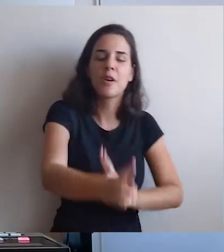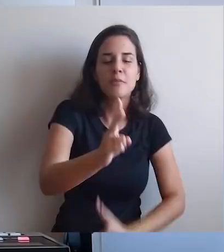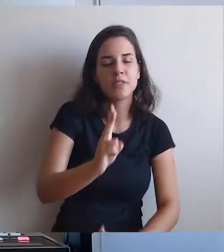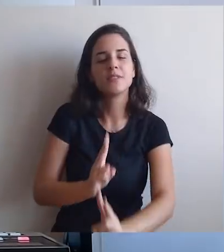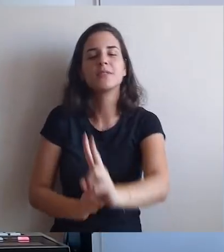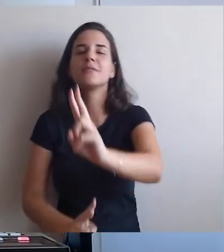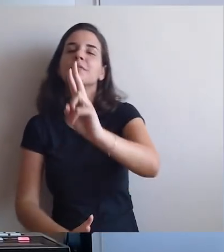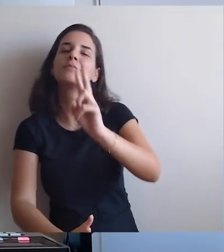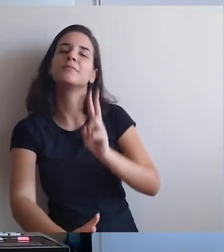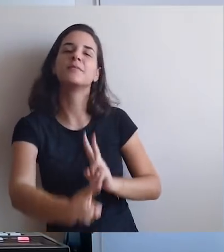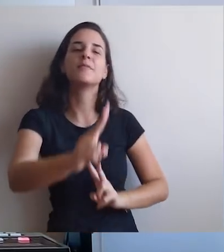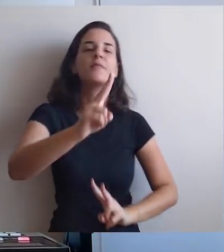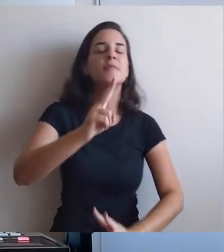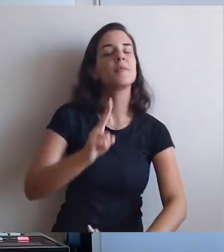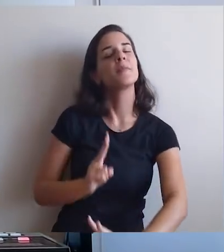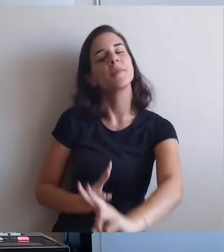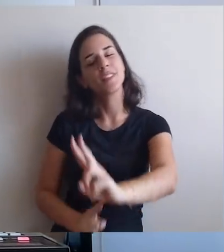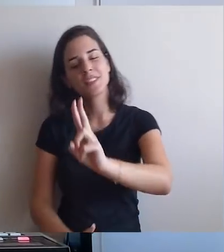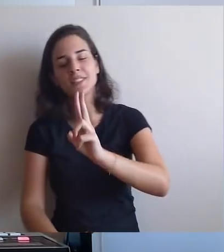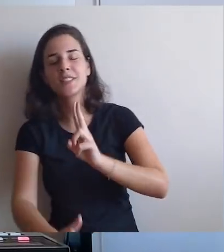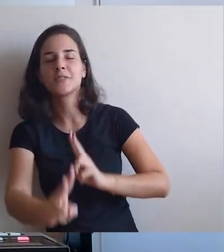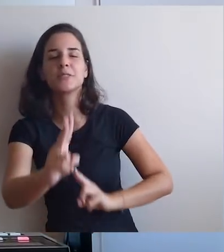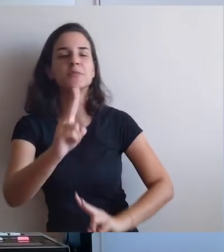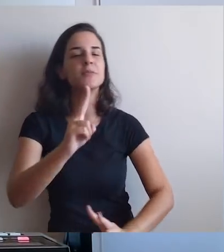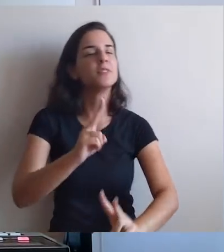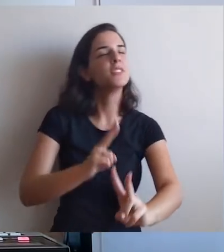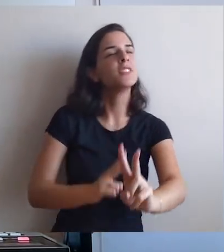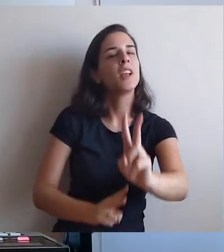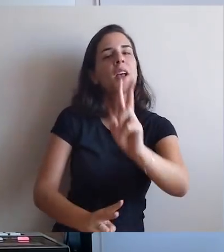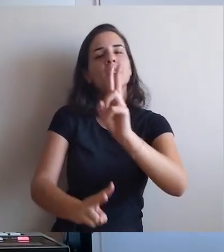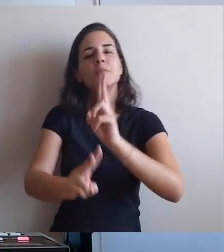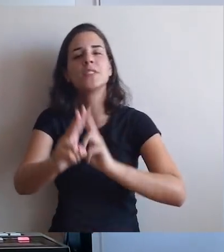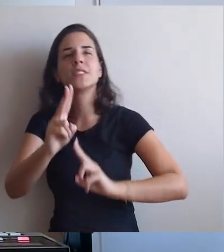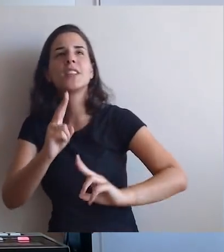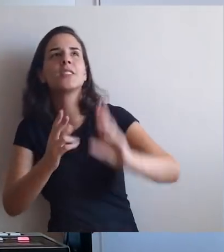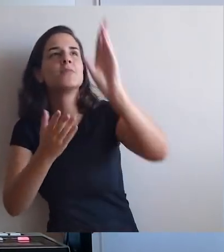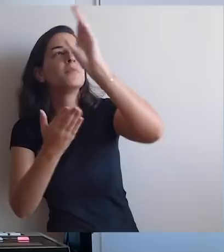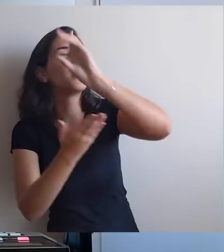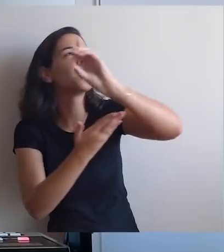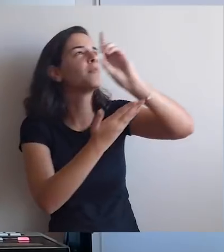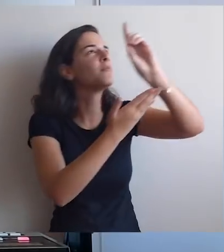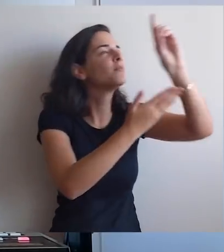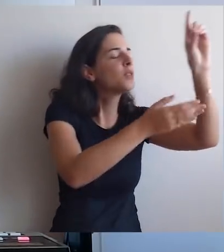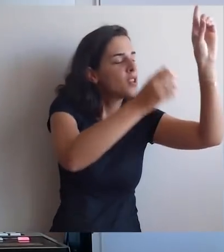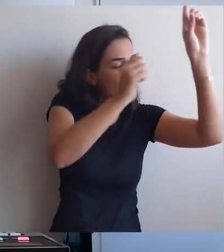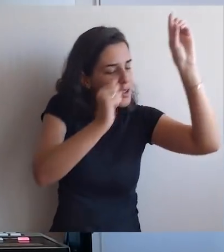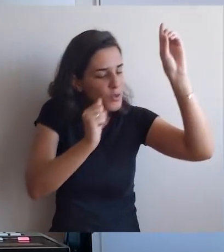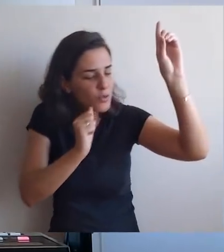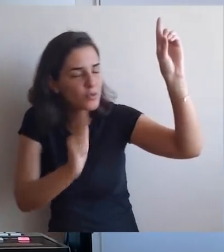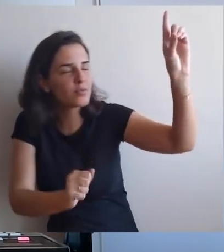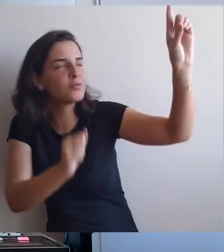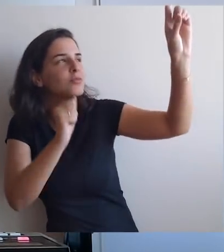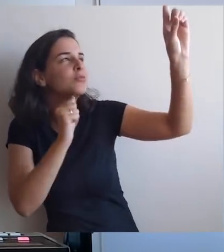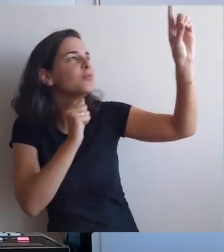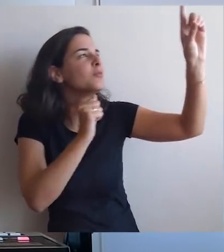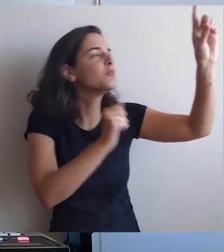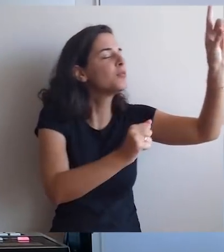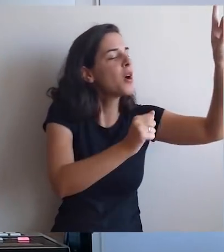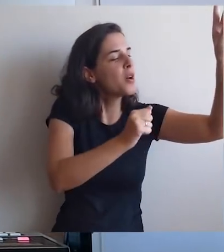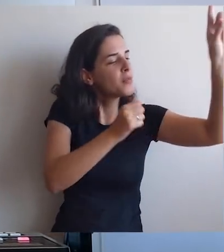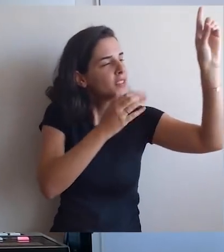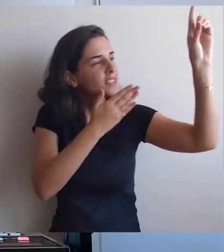está conosco, pra sempre, sempre, pra sempre